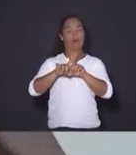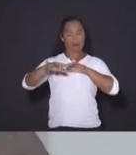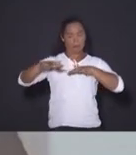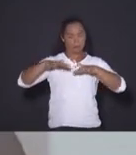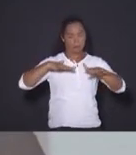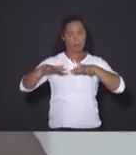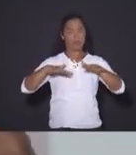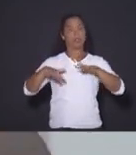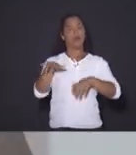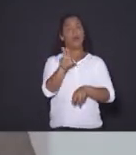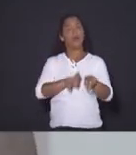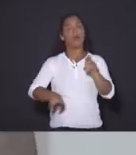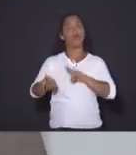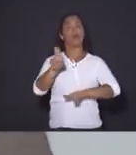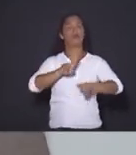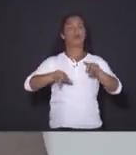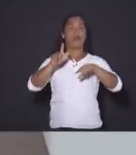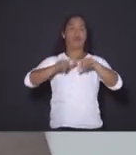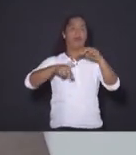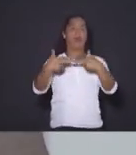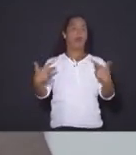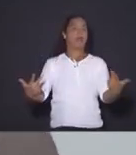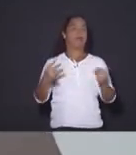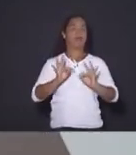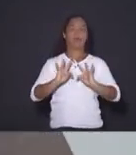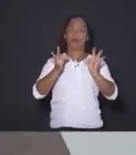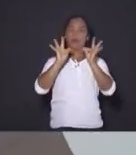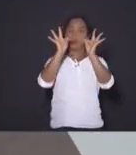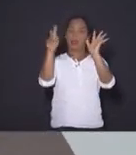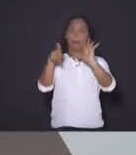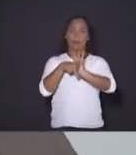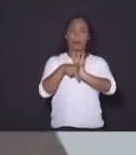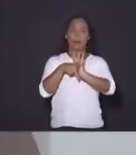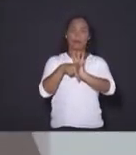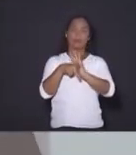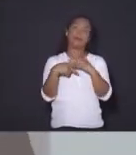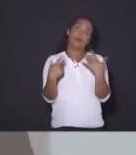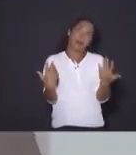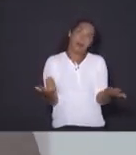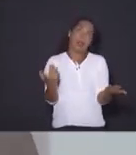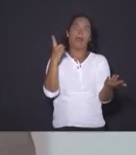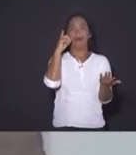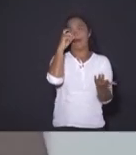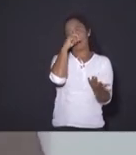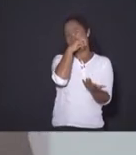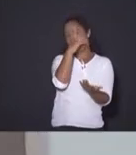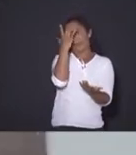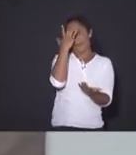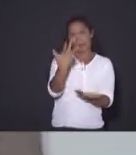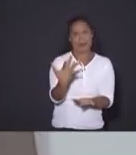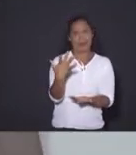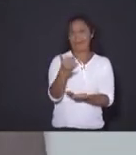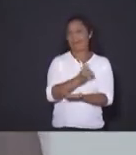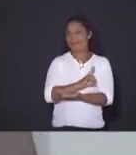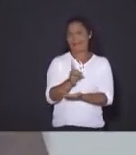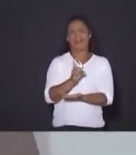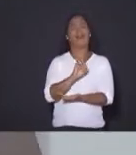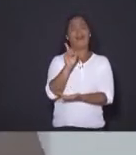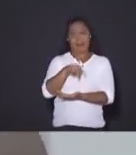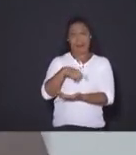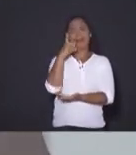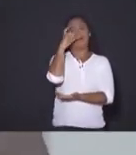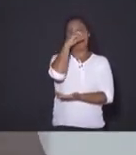na utilização de todas essas tecnologias claro que esse não é um desafio pequeno nem tão eu simplificando o